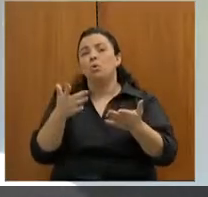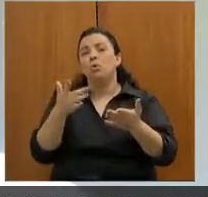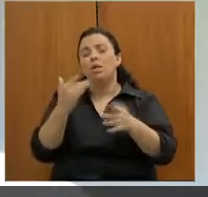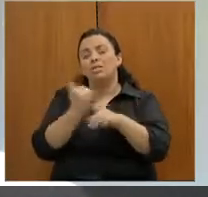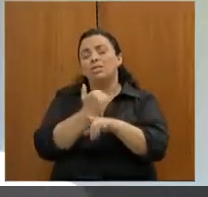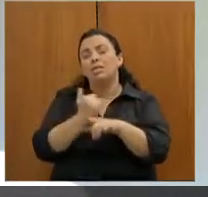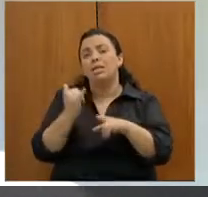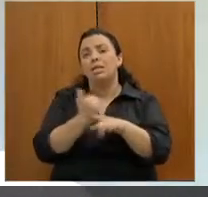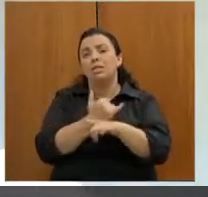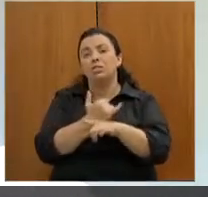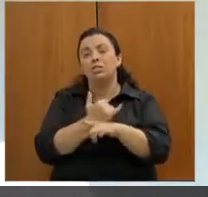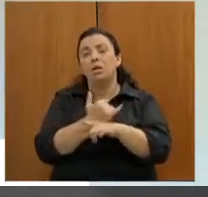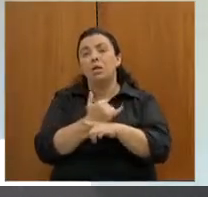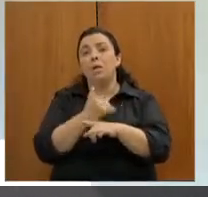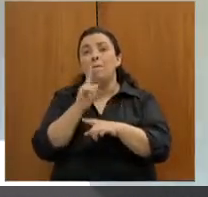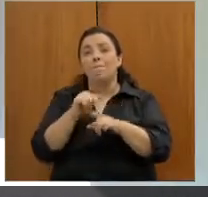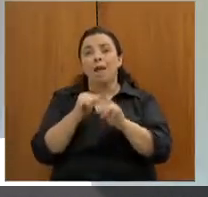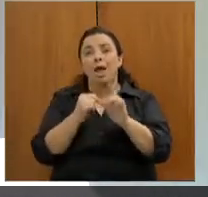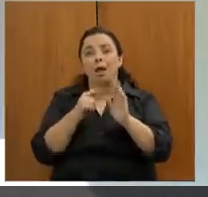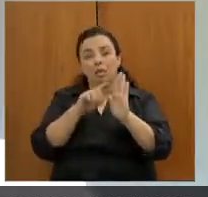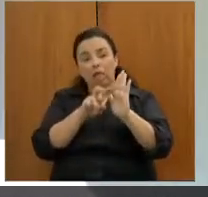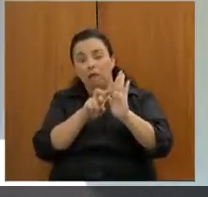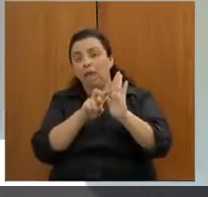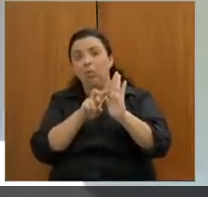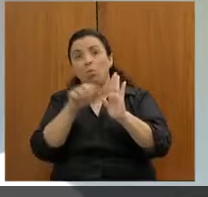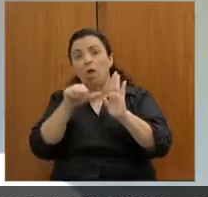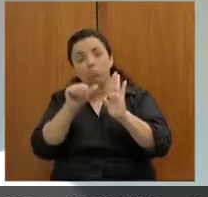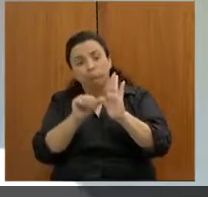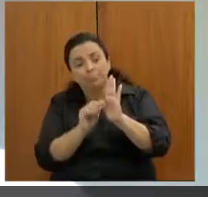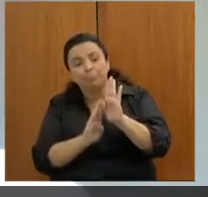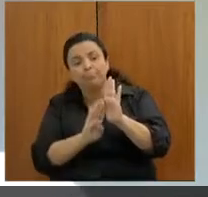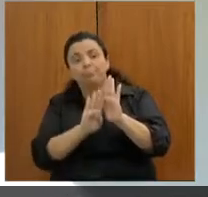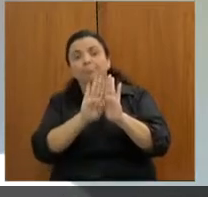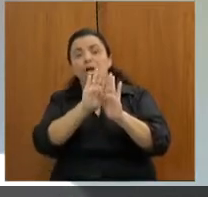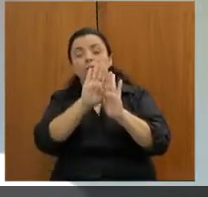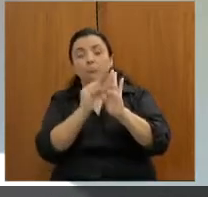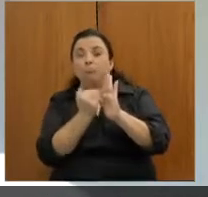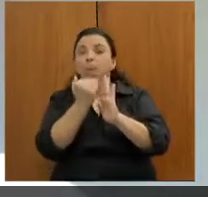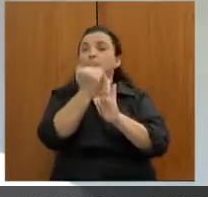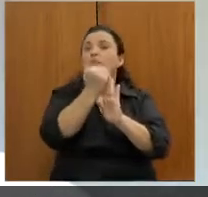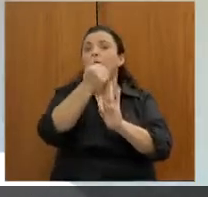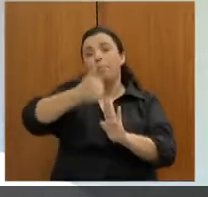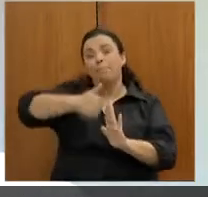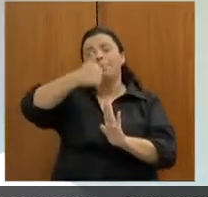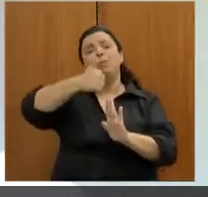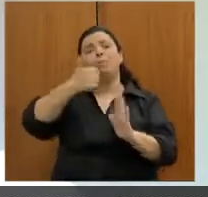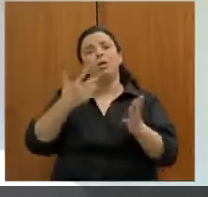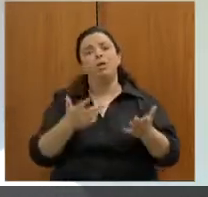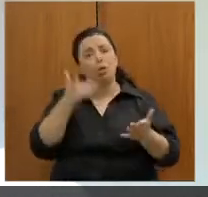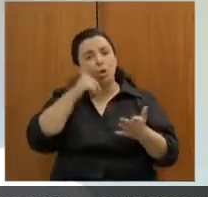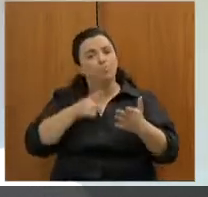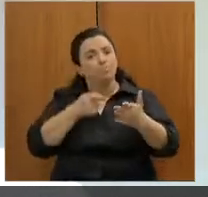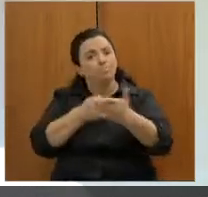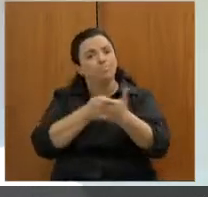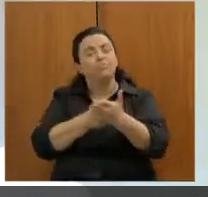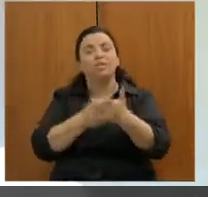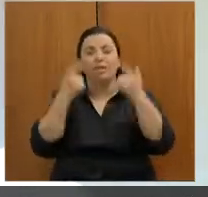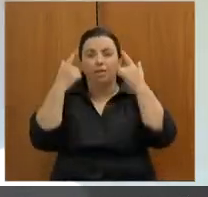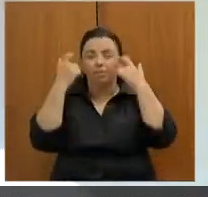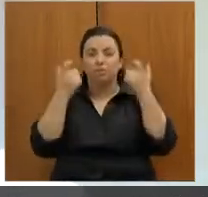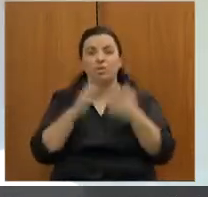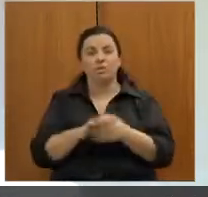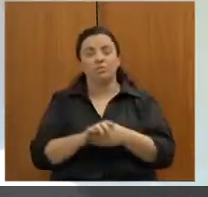atraso tô tentando um grande desafio E aí quando a gente fala de vez lá são impacta